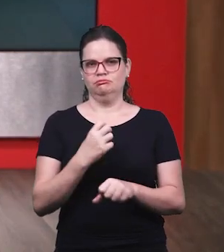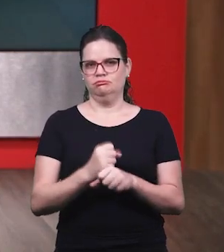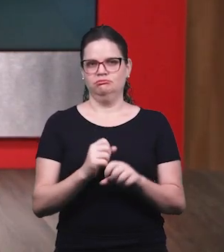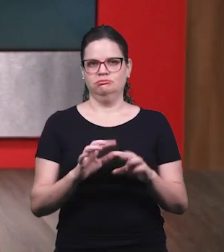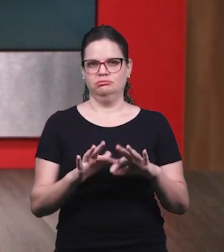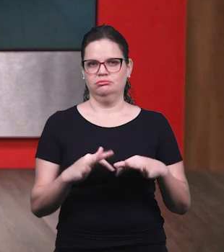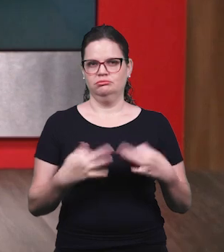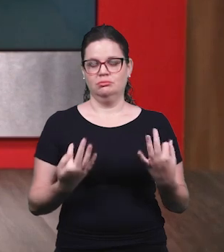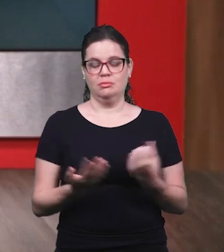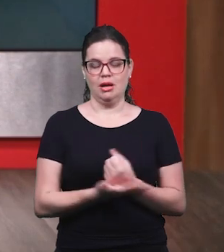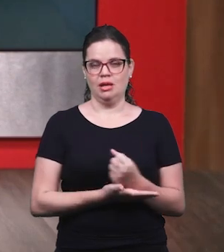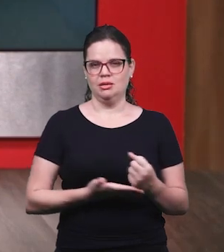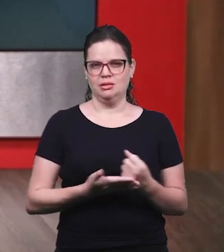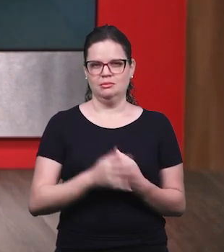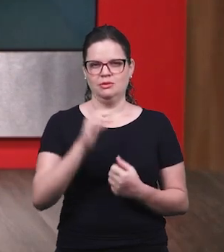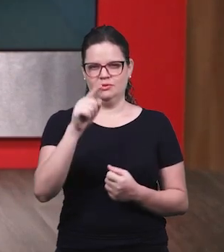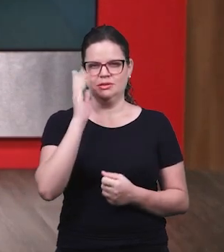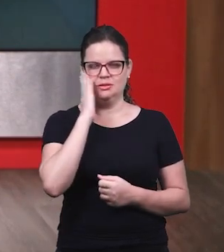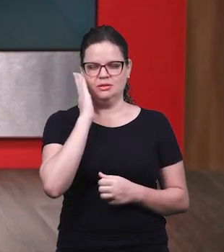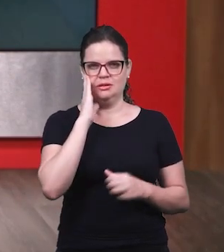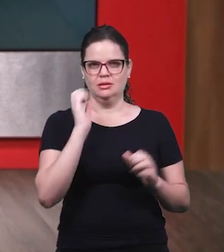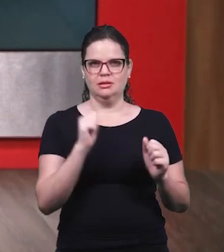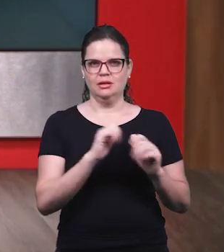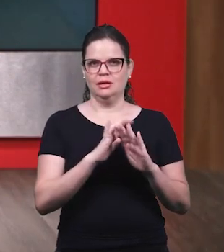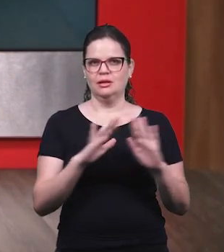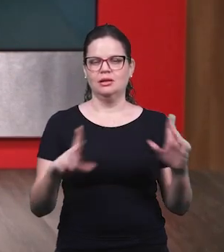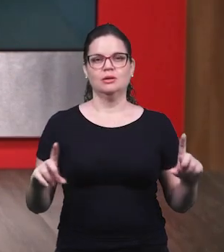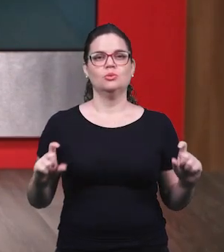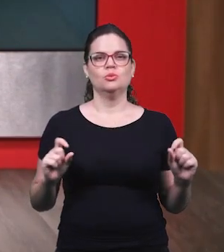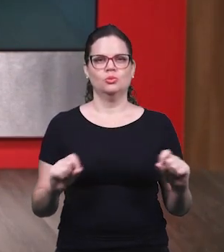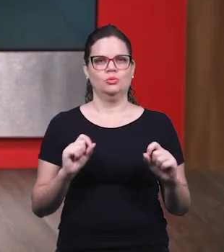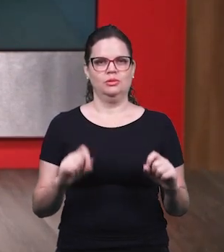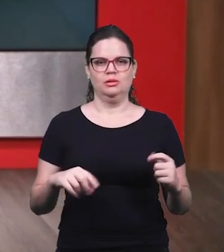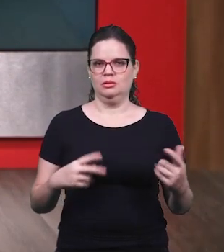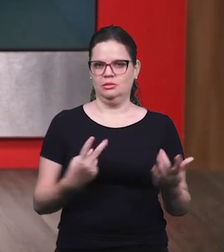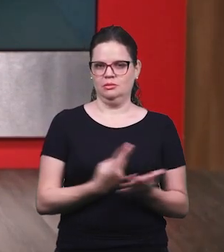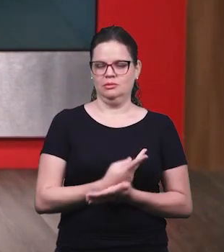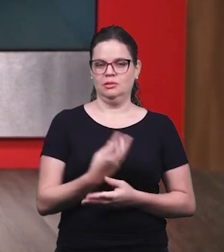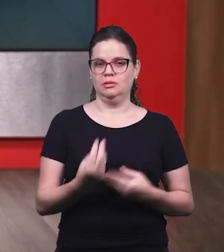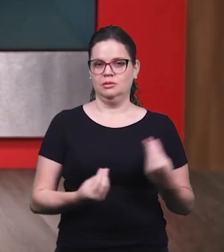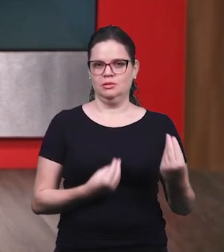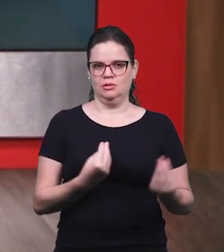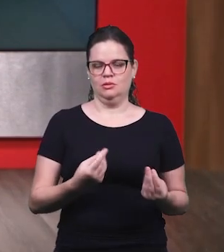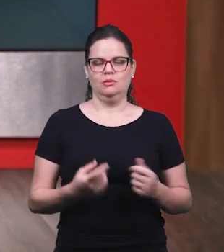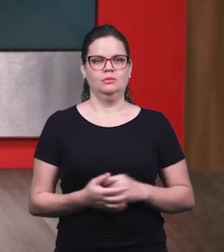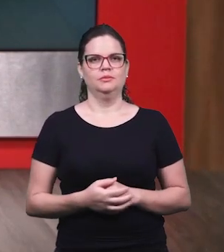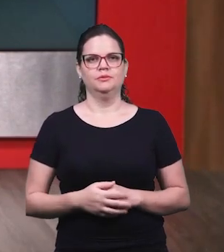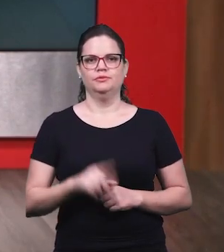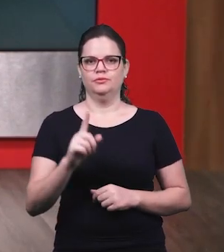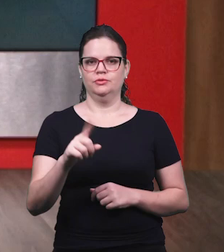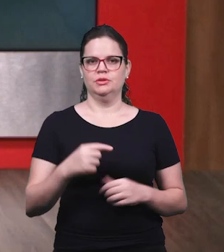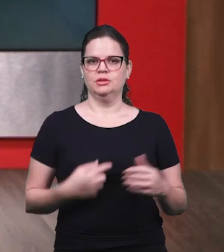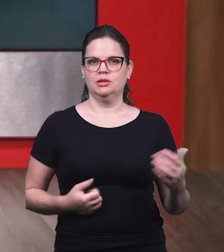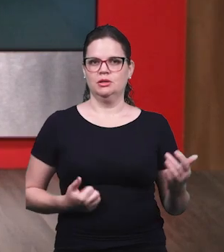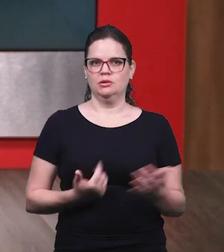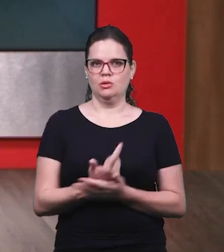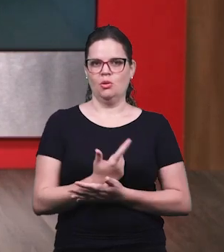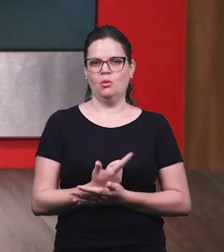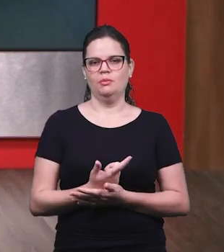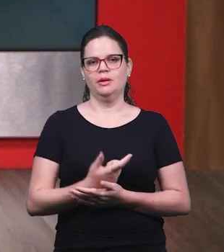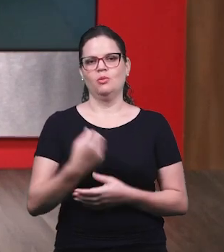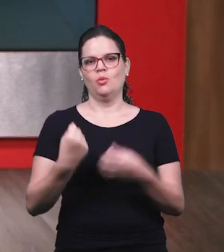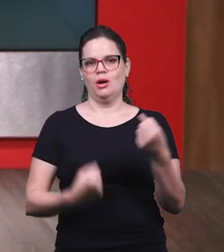bem básica para você entender o que acontece. Você compra um carro por 100 mil